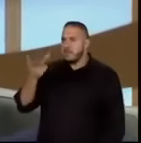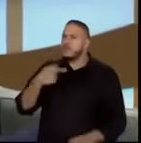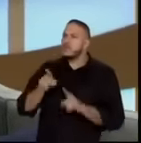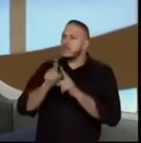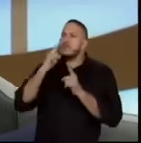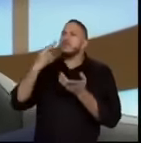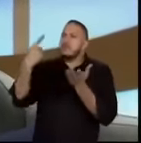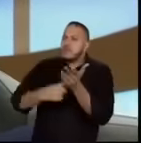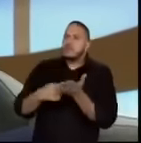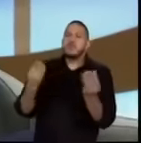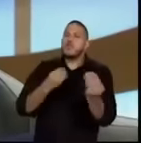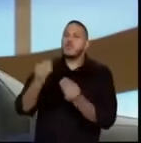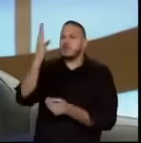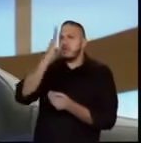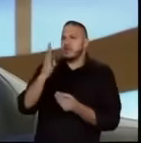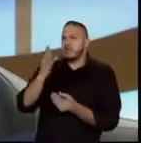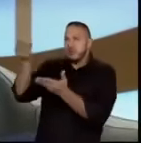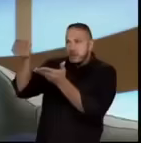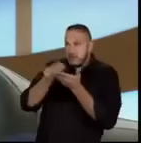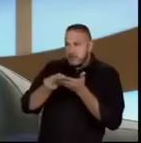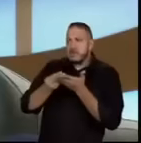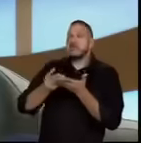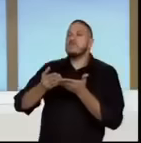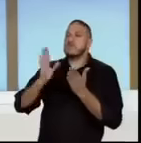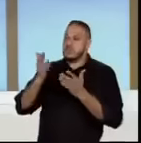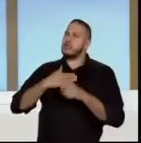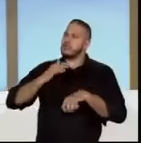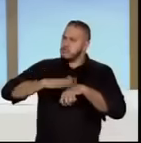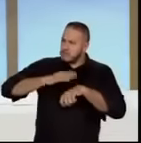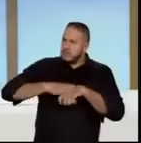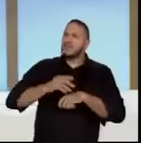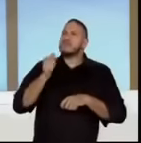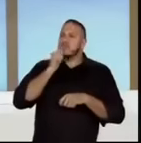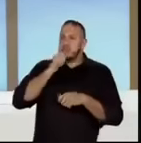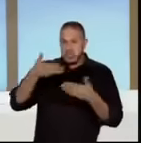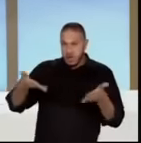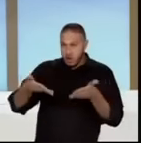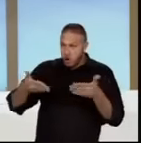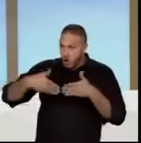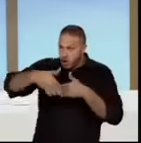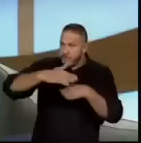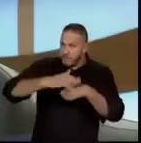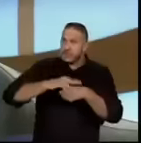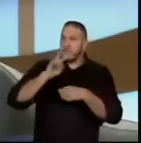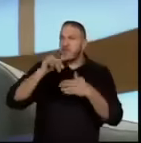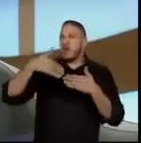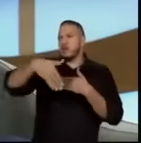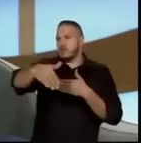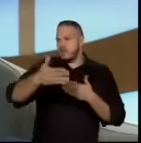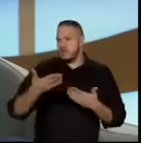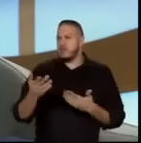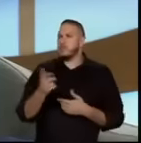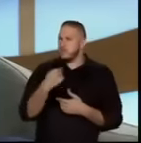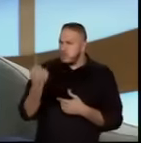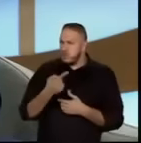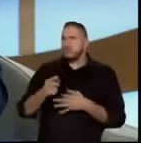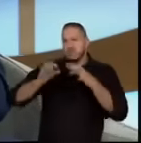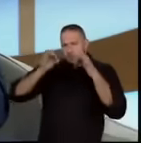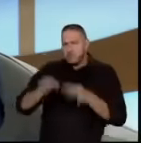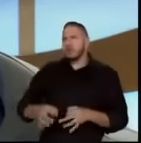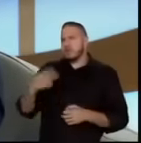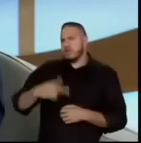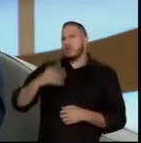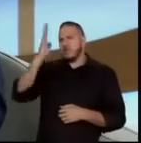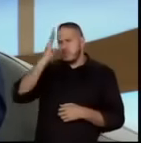do Brasil receber por aquilo que já fez, por aquilo que está fazendo e do que poderá fazer. Nós somos realmente um país com uma